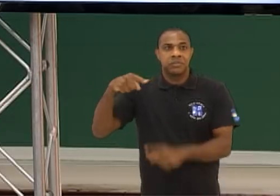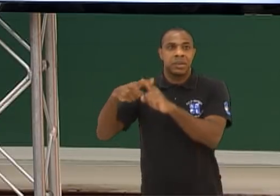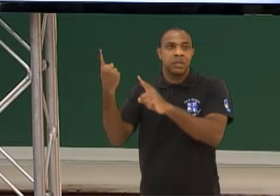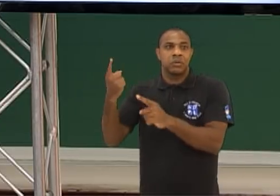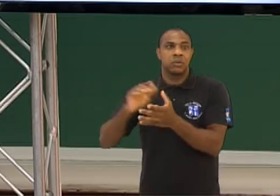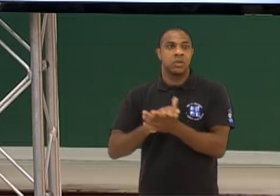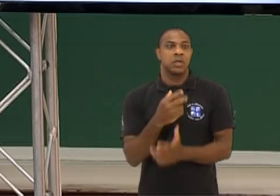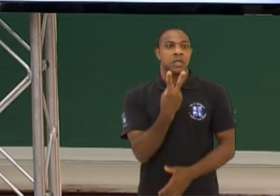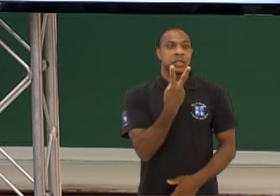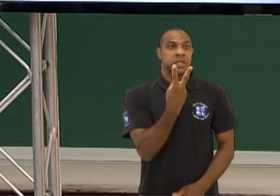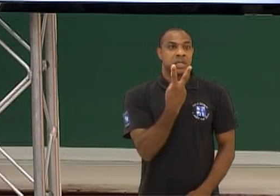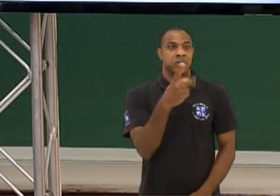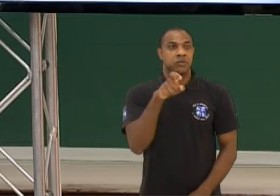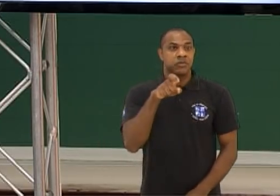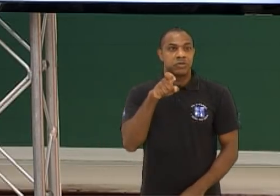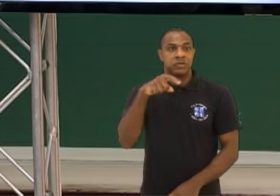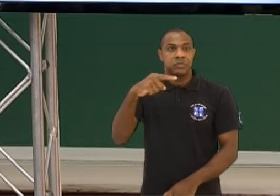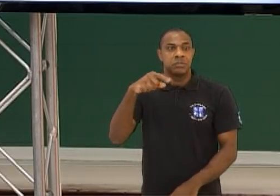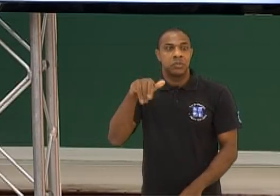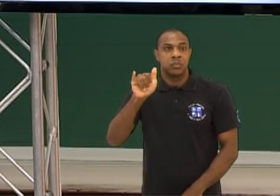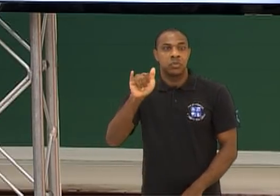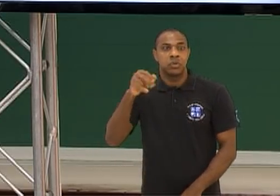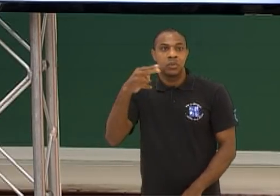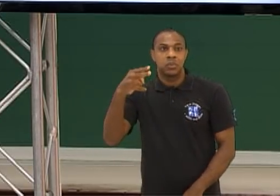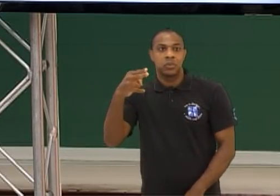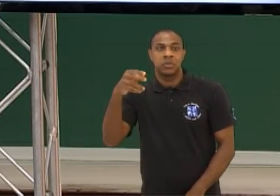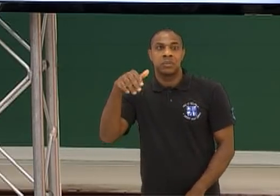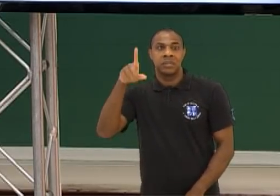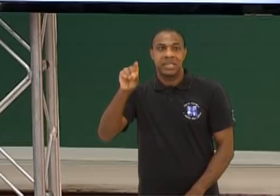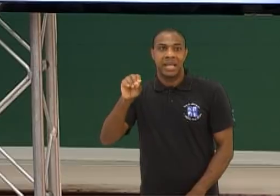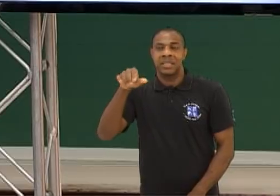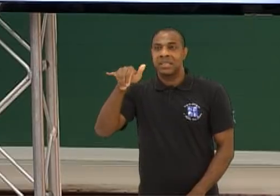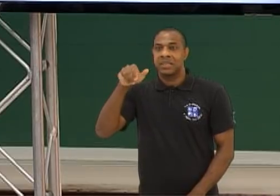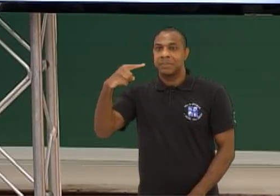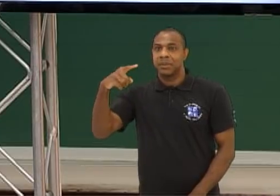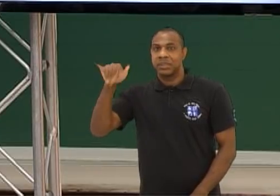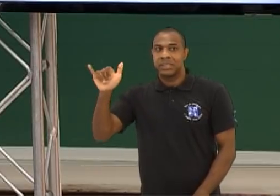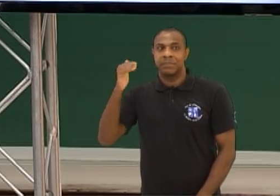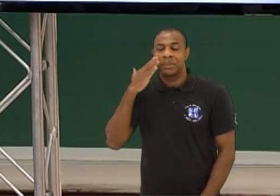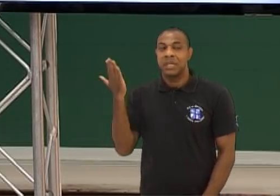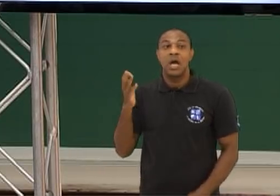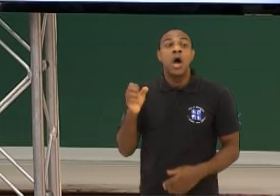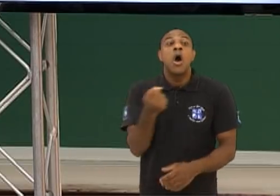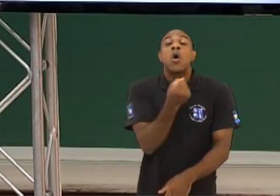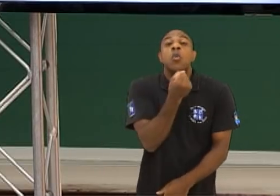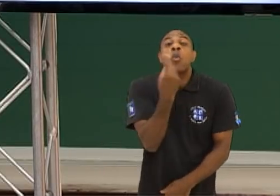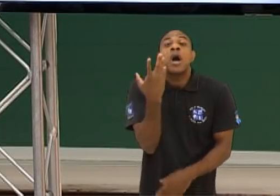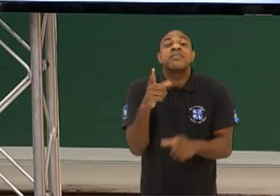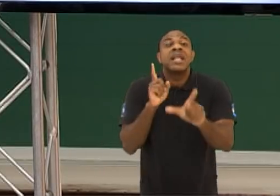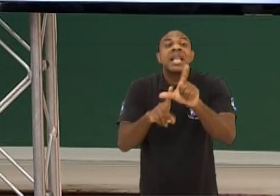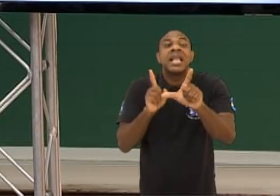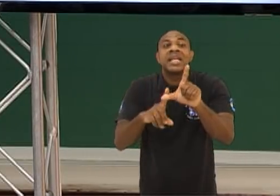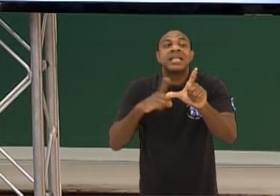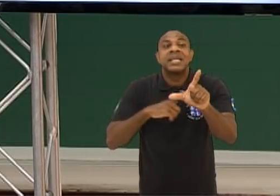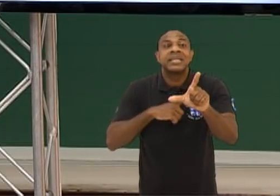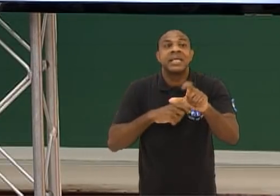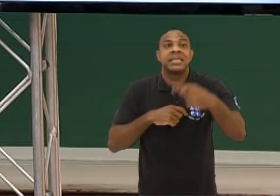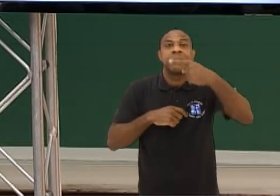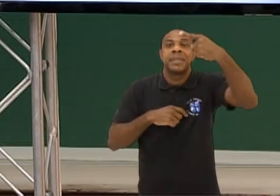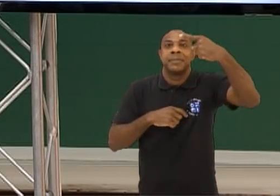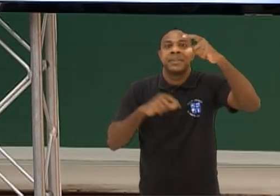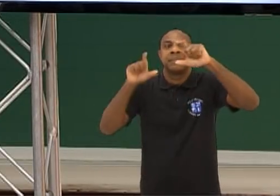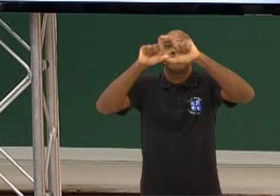Quantas incógnitas tem na primeira equação? Ó, é a equação, tem igual, tem incógnita. Eu quero saber quantas tem na